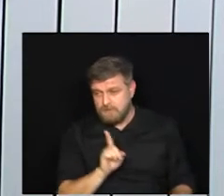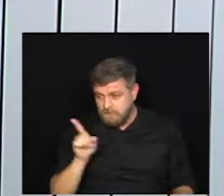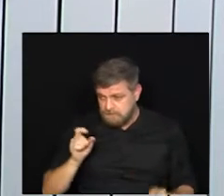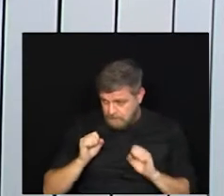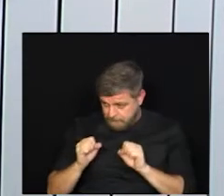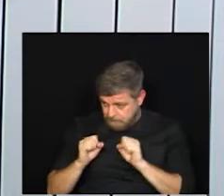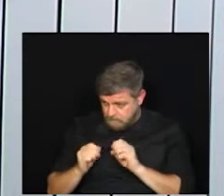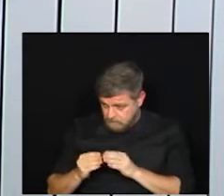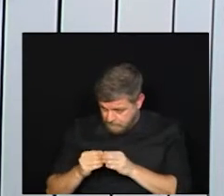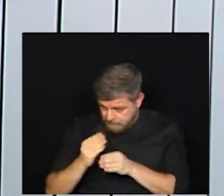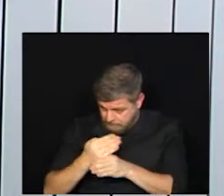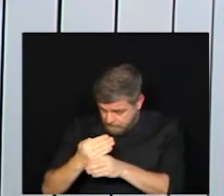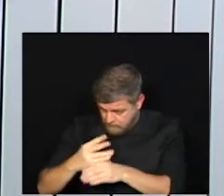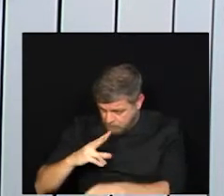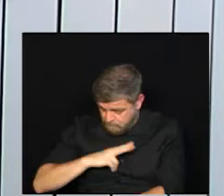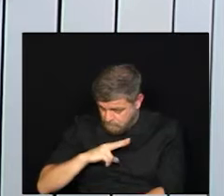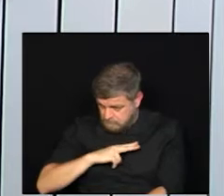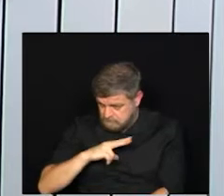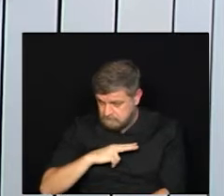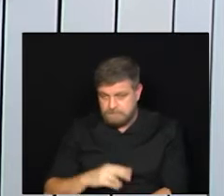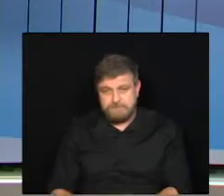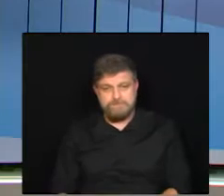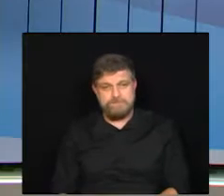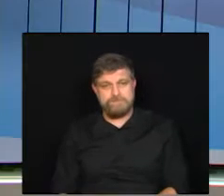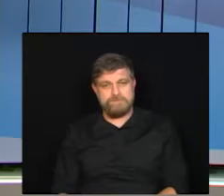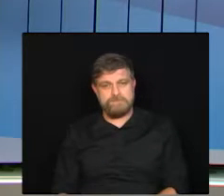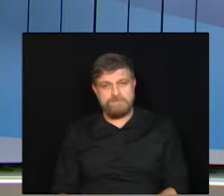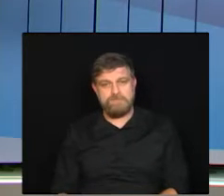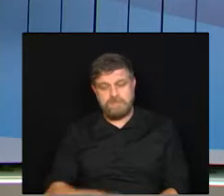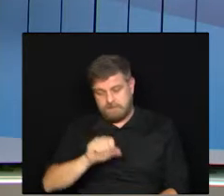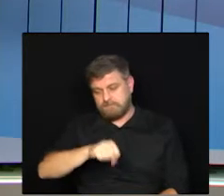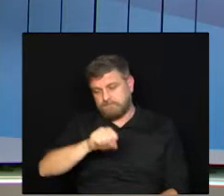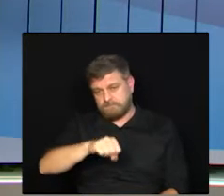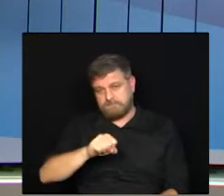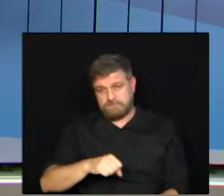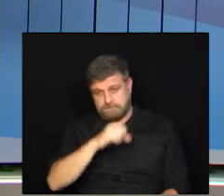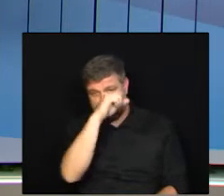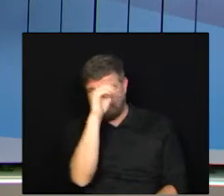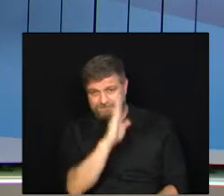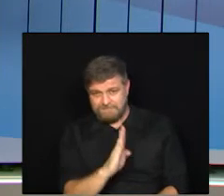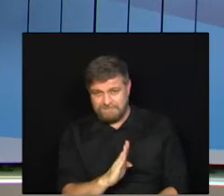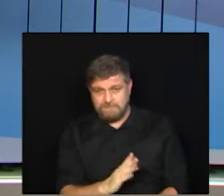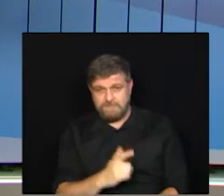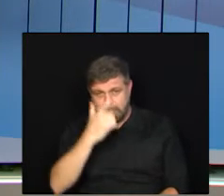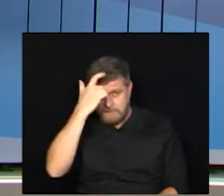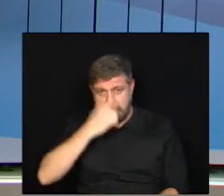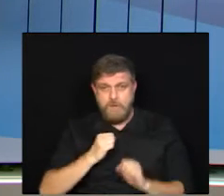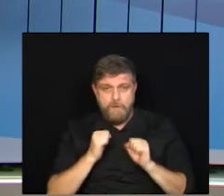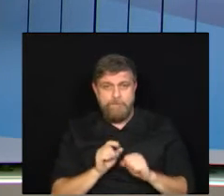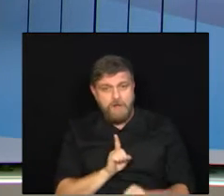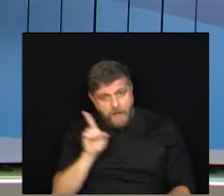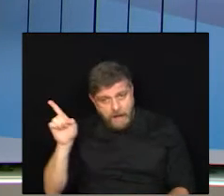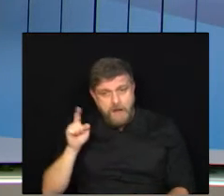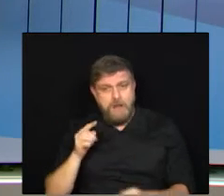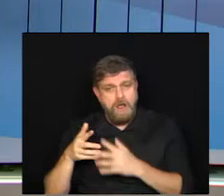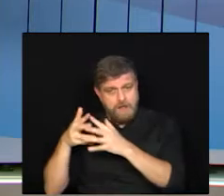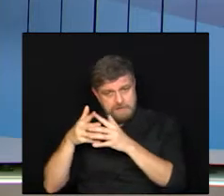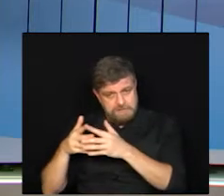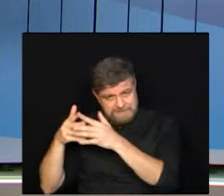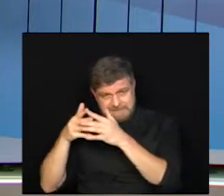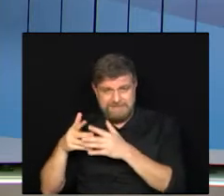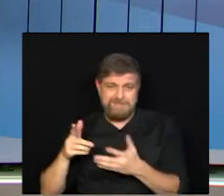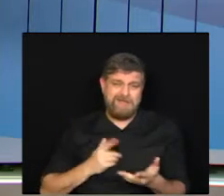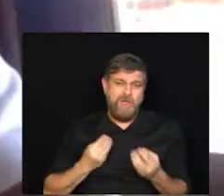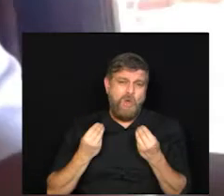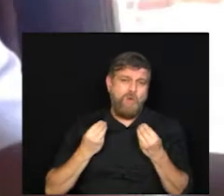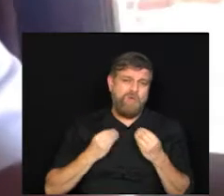pode competir com o seu ou não? Não, sim. Se a competição... Eu até posso competir com o meu barco nos Estados Unidos, mas fica